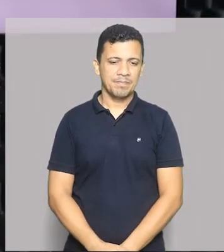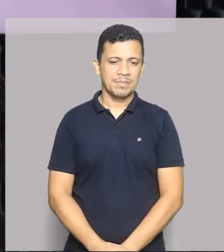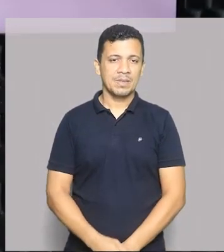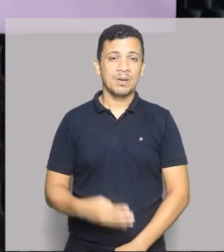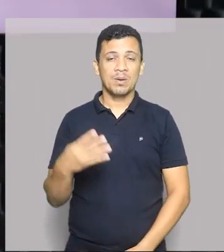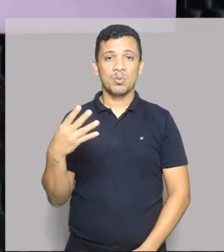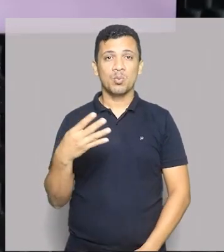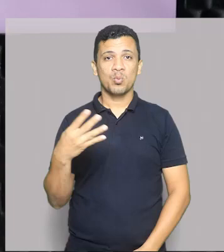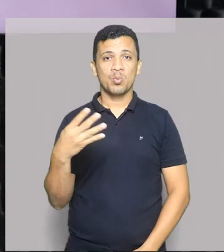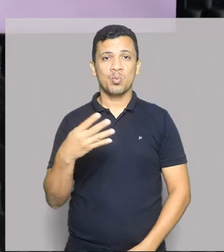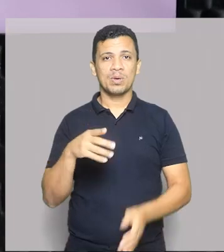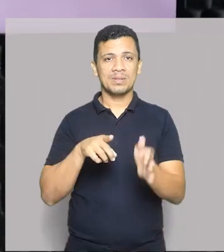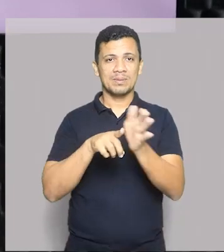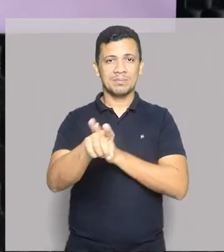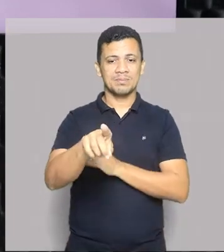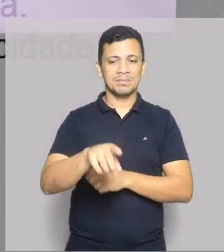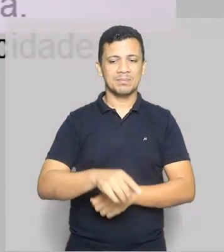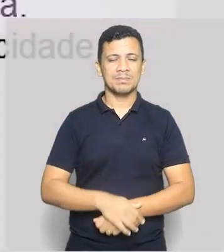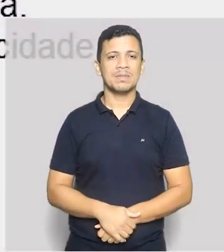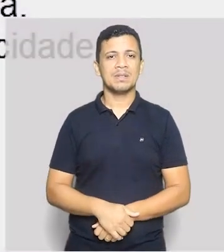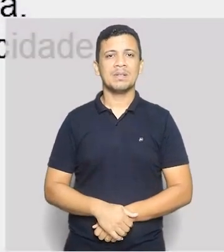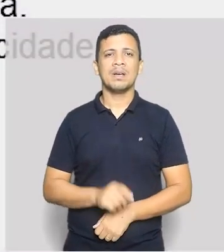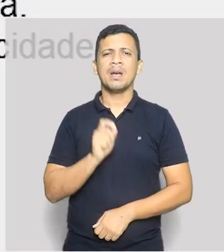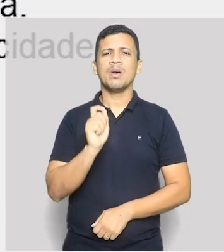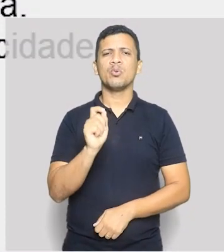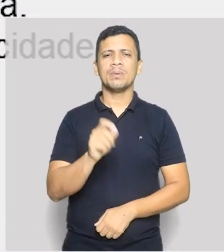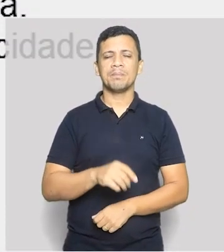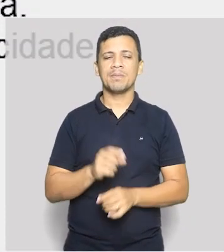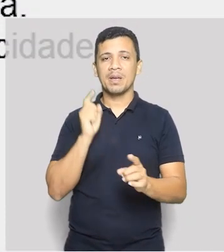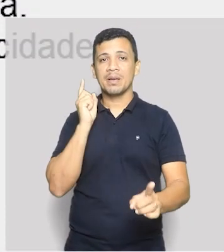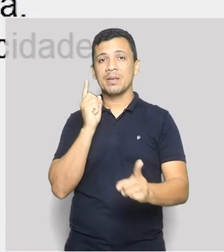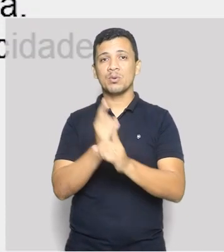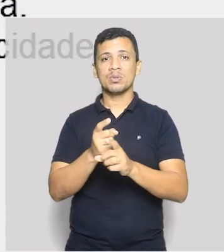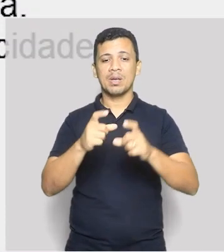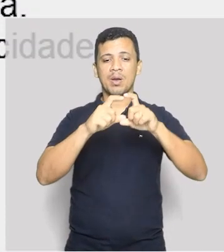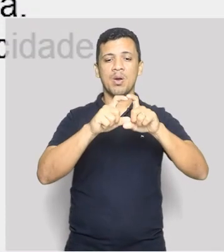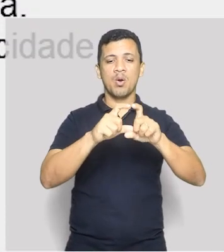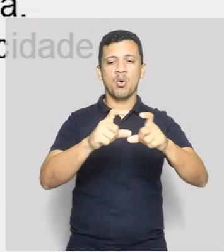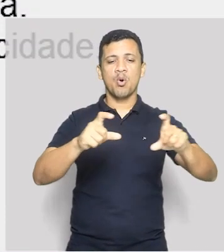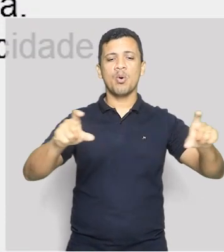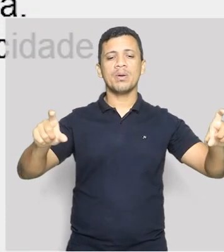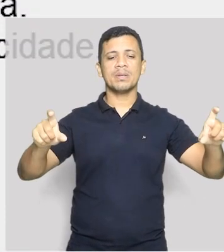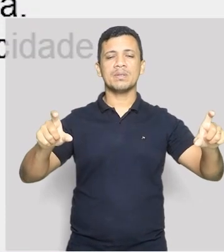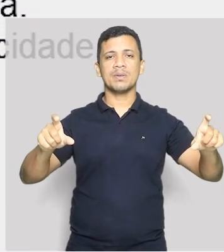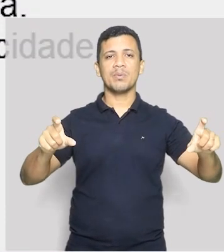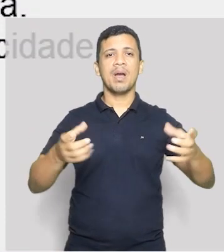A quarta questão pede que nós encontremos uma oração com ideia de